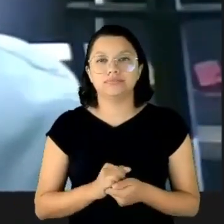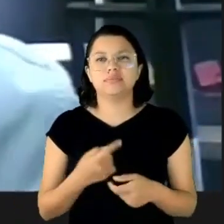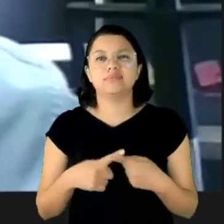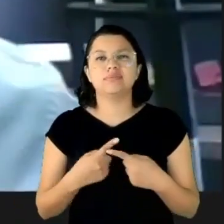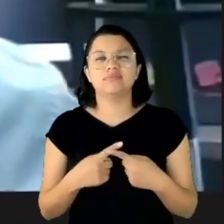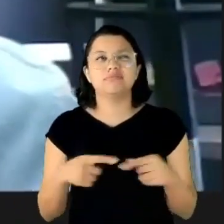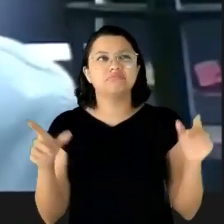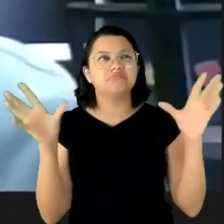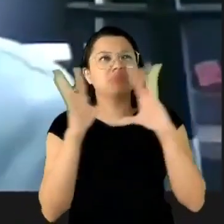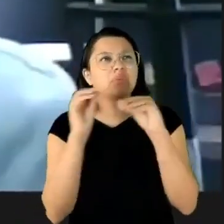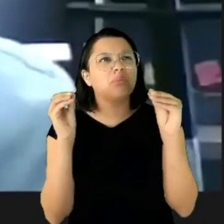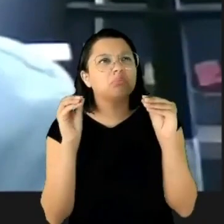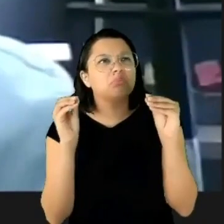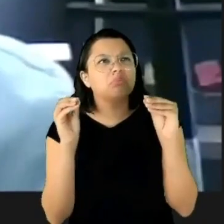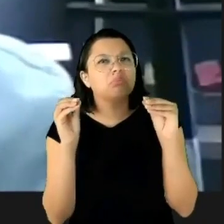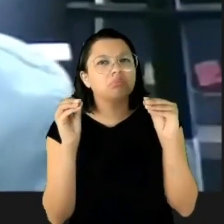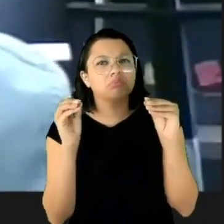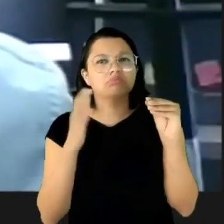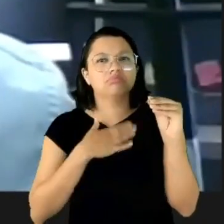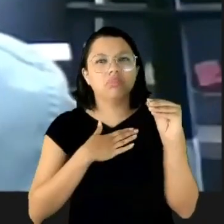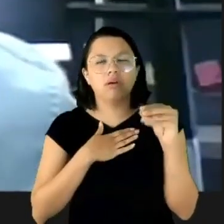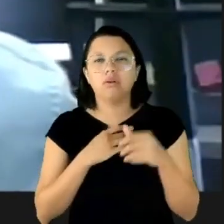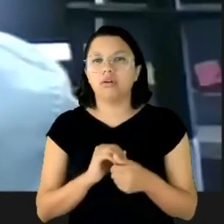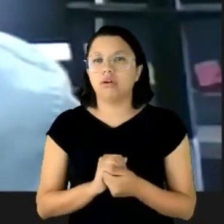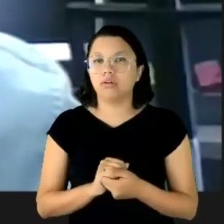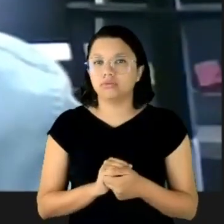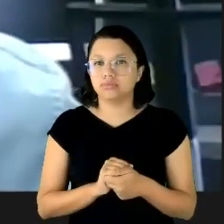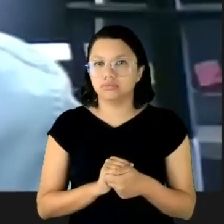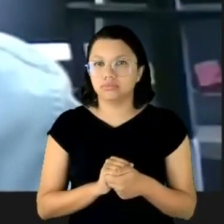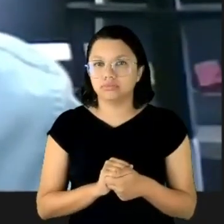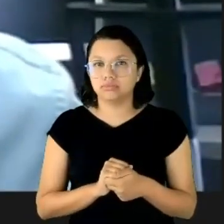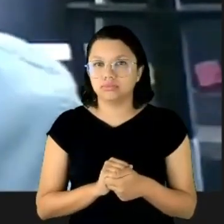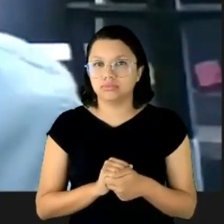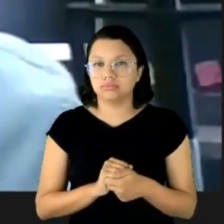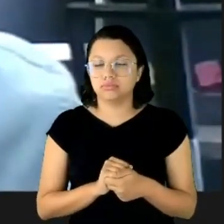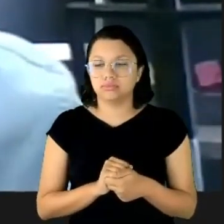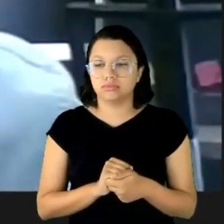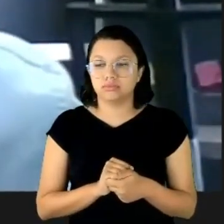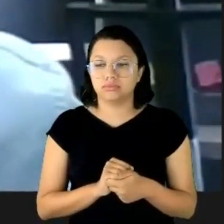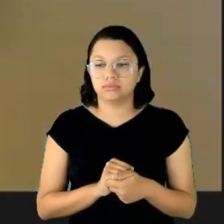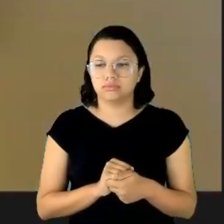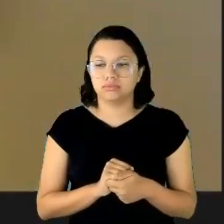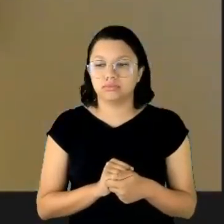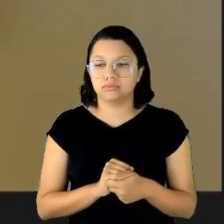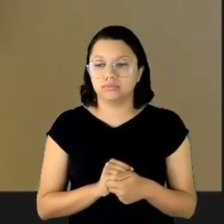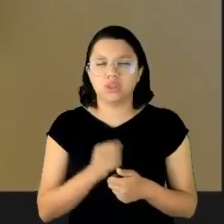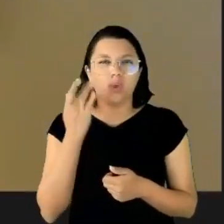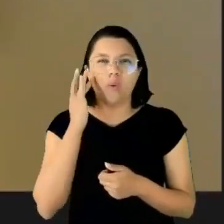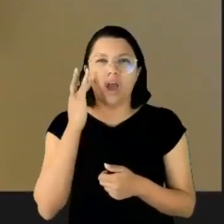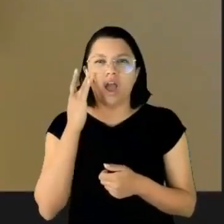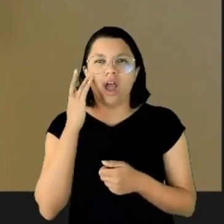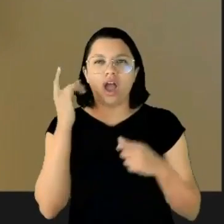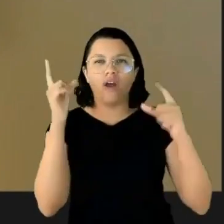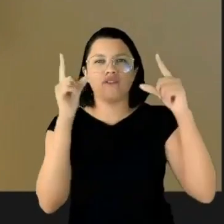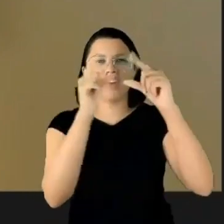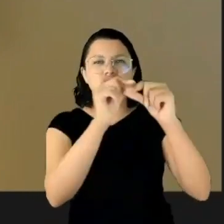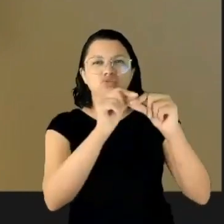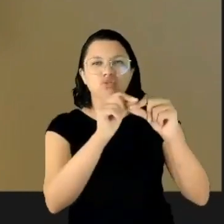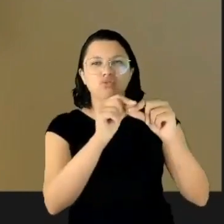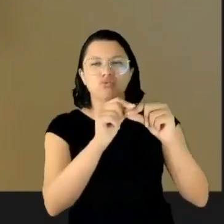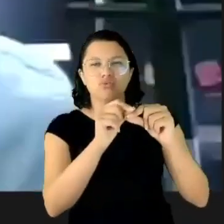porque sumiu o meu sumiu deve ter fechado o